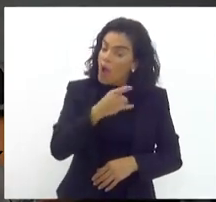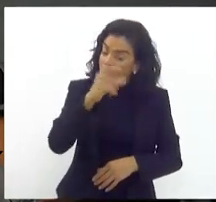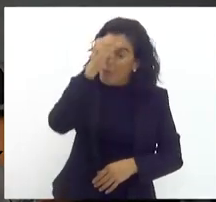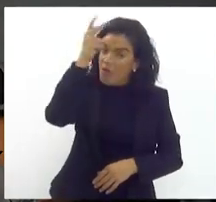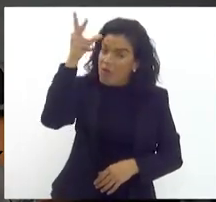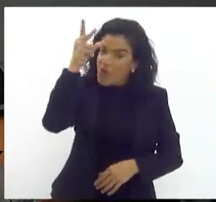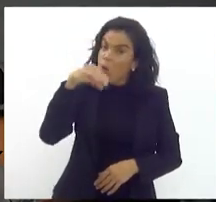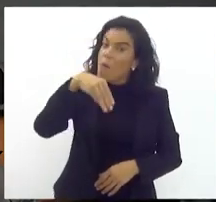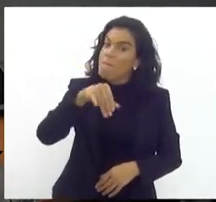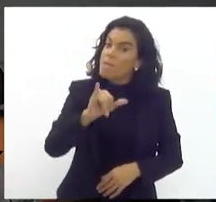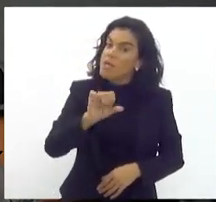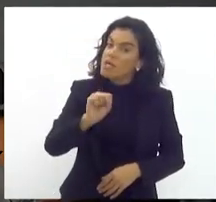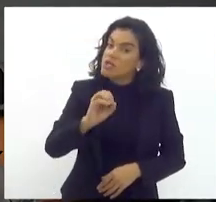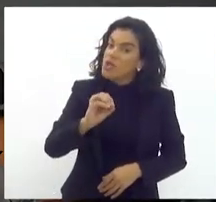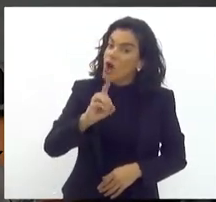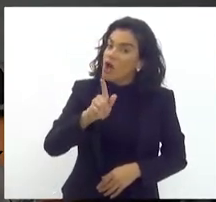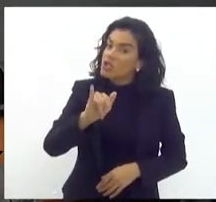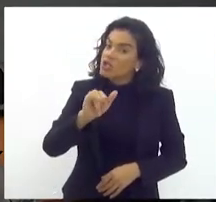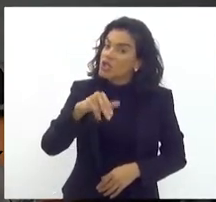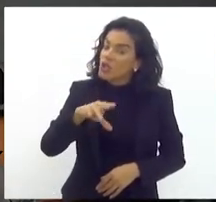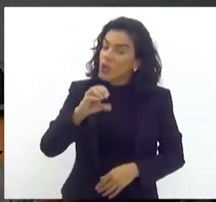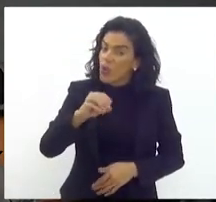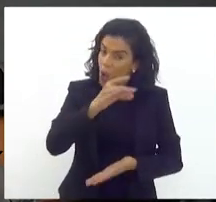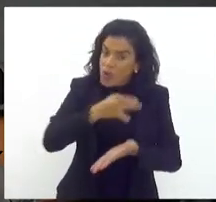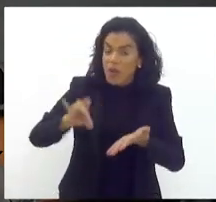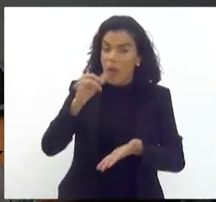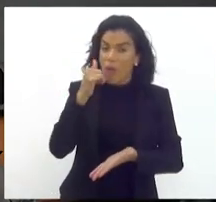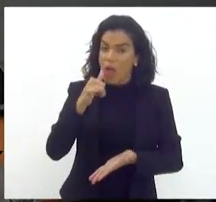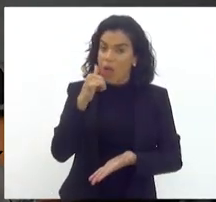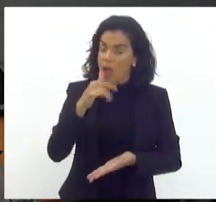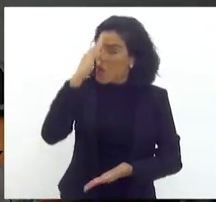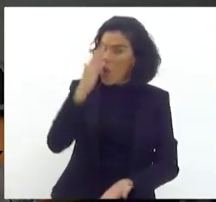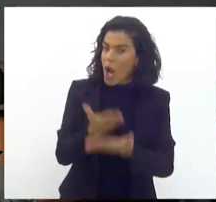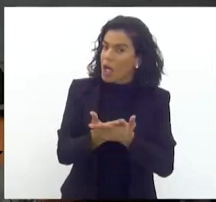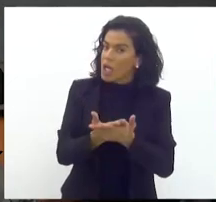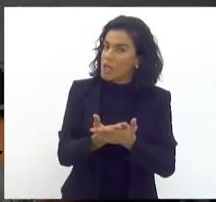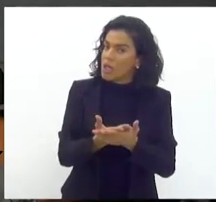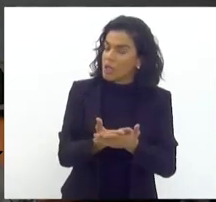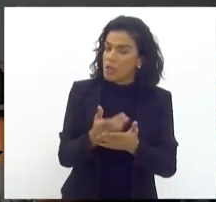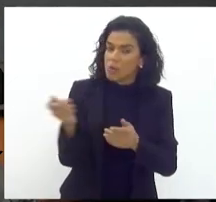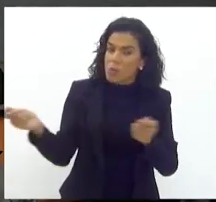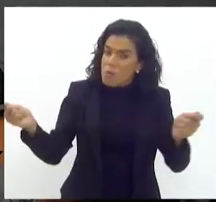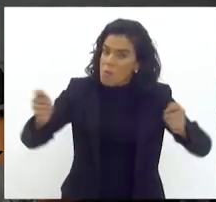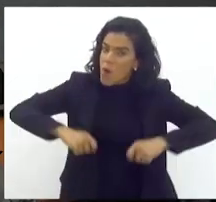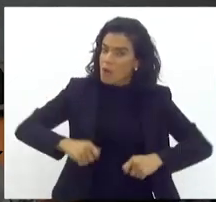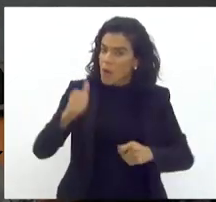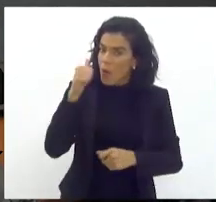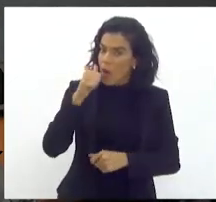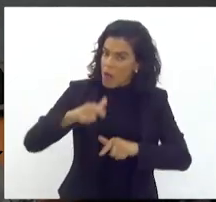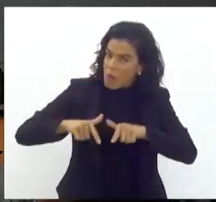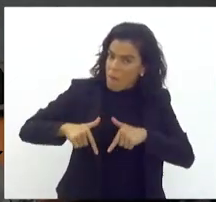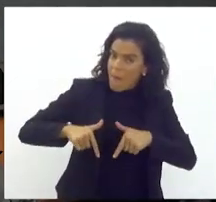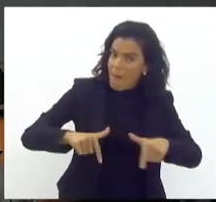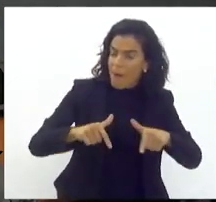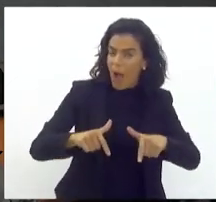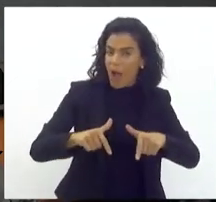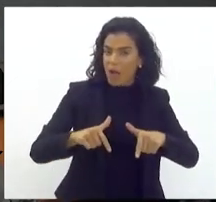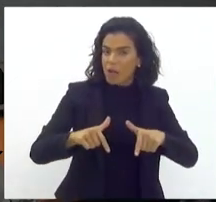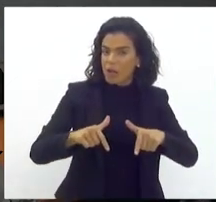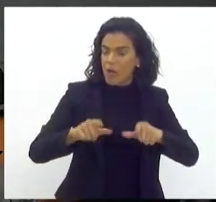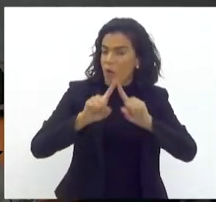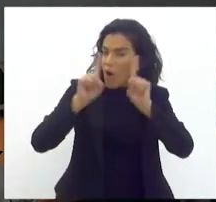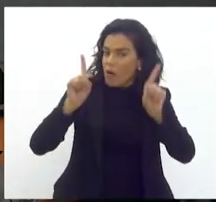odeia as mulheres o prefeito Eduardo Paes ele odeia as mulheres ele não acredita que a mulher possa exercer um cargo